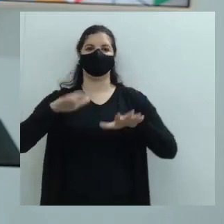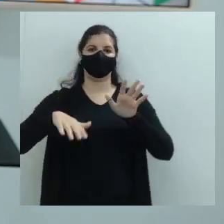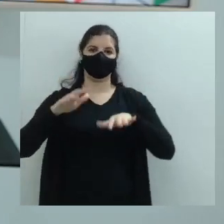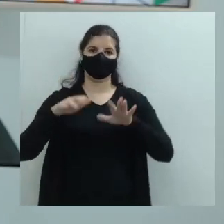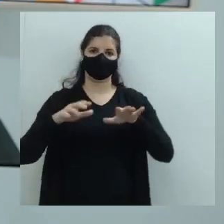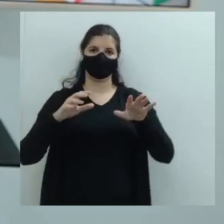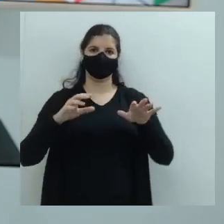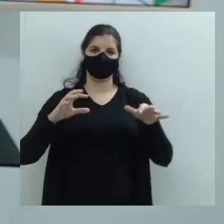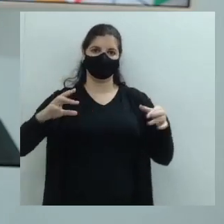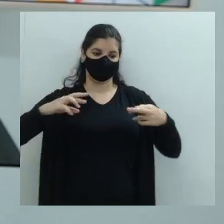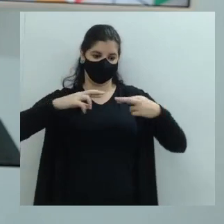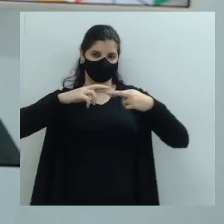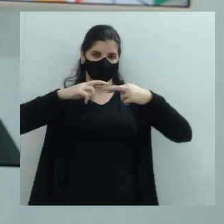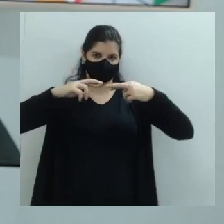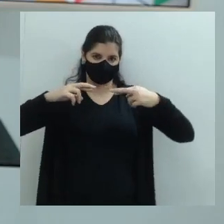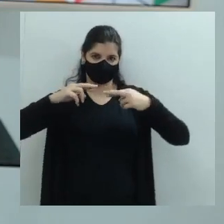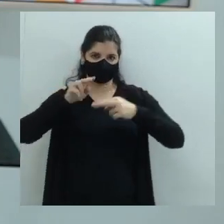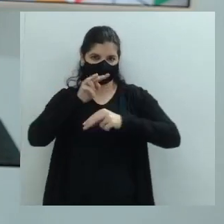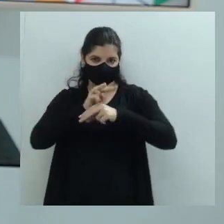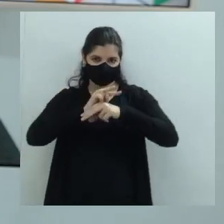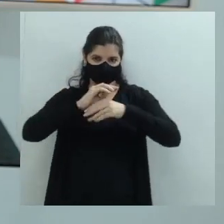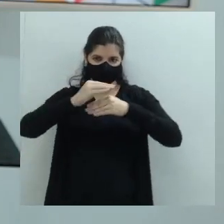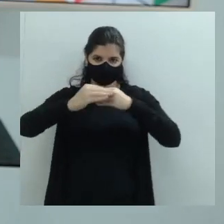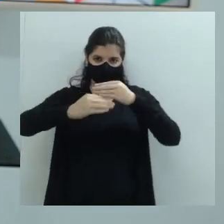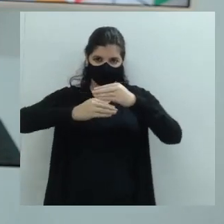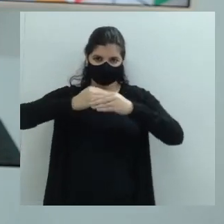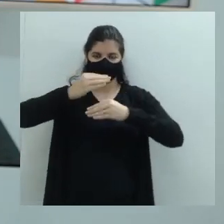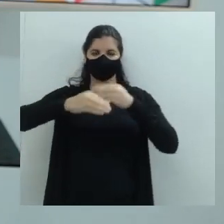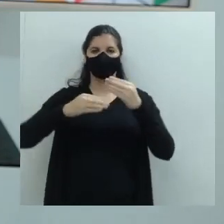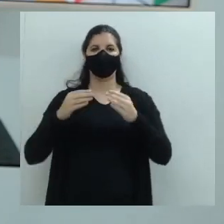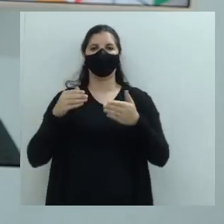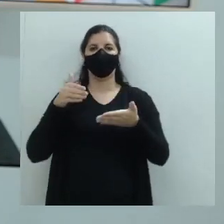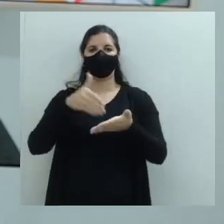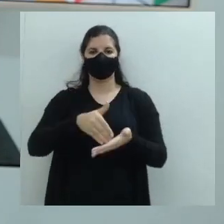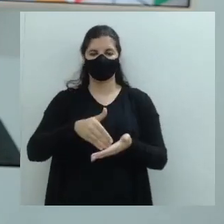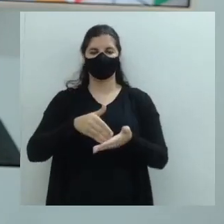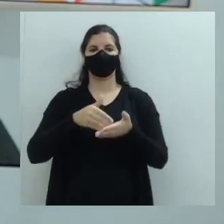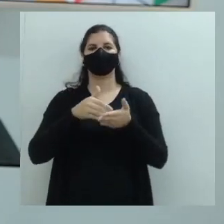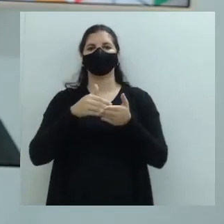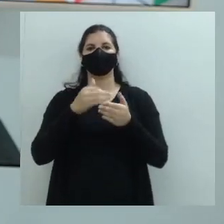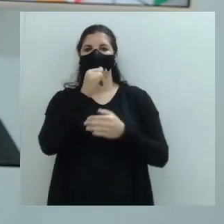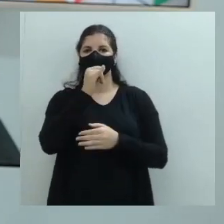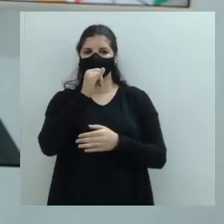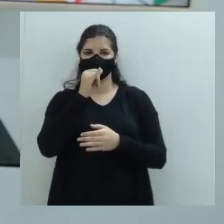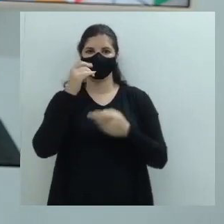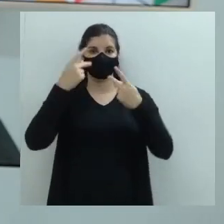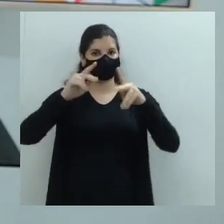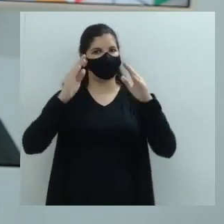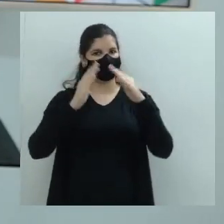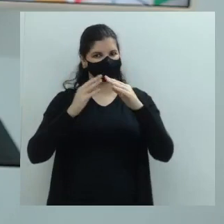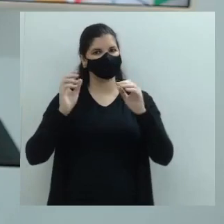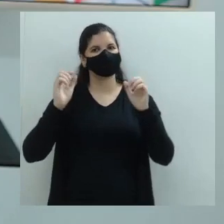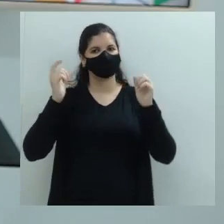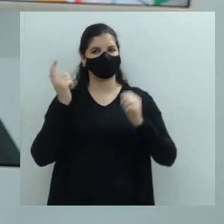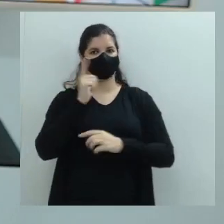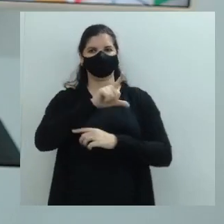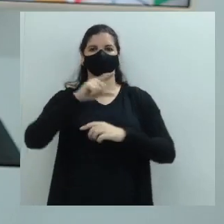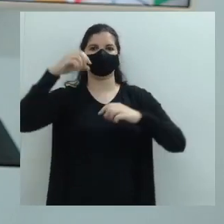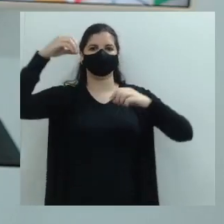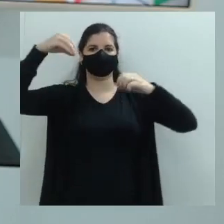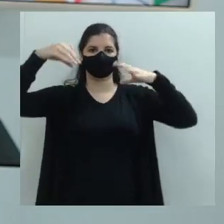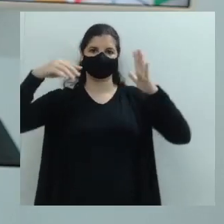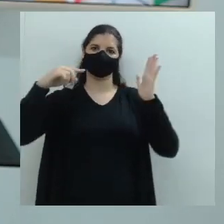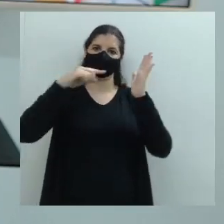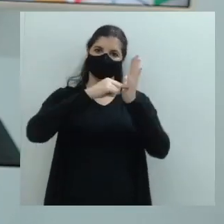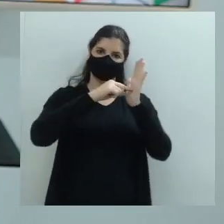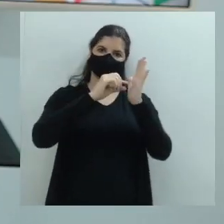os condutores, com os isolantes, e até chegar aí a energia na sua casa, quando você chega no interruptor